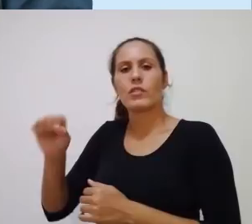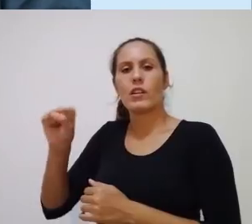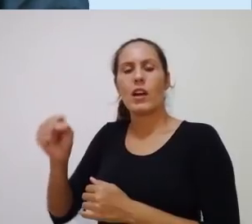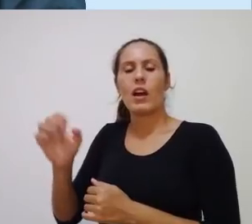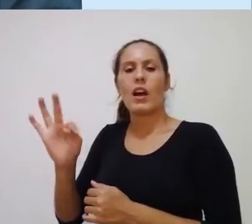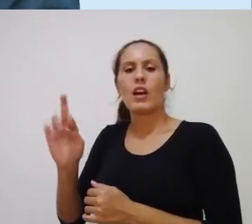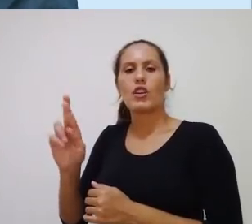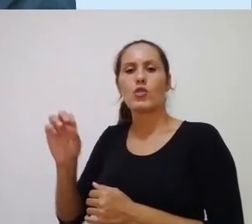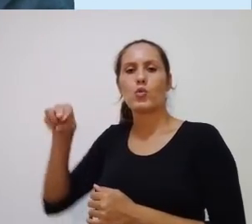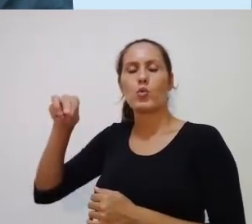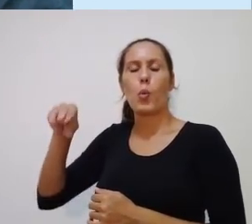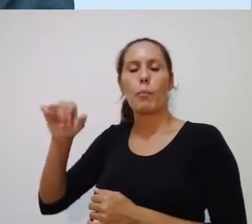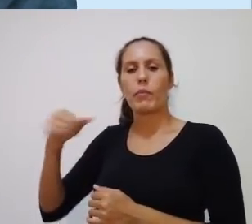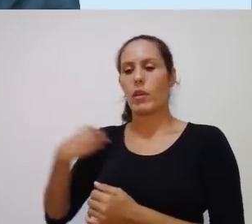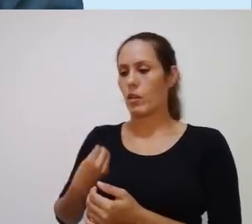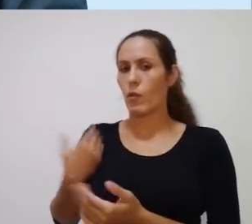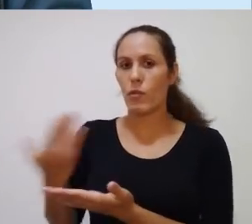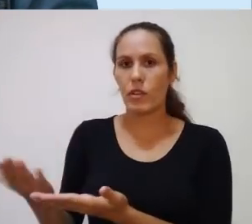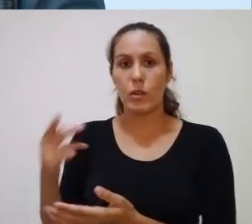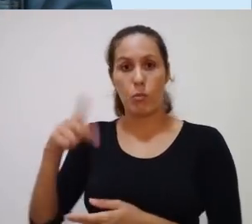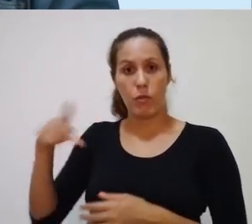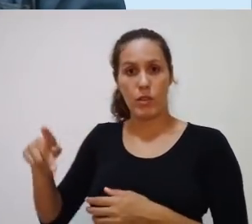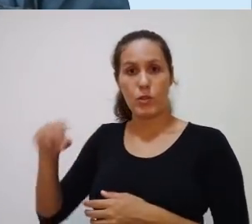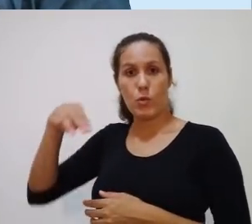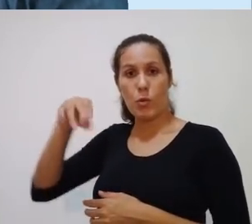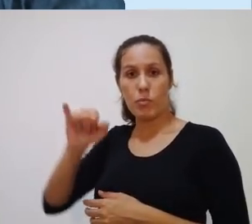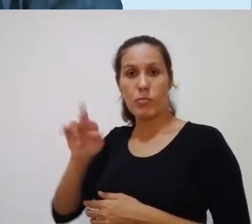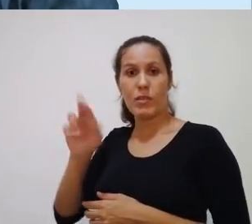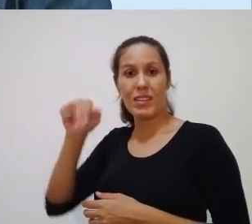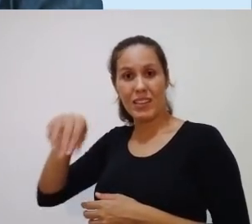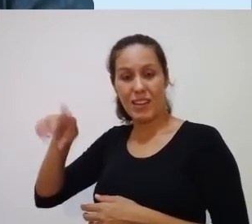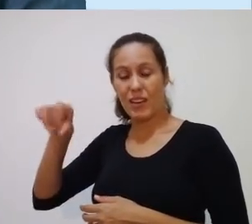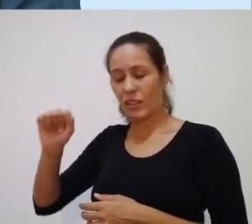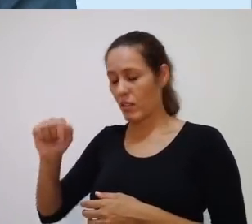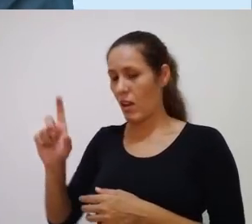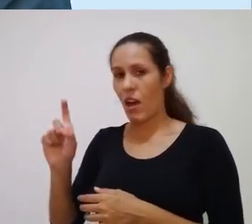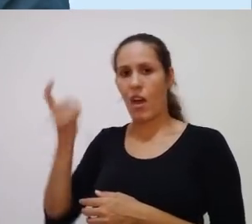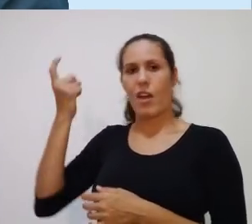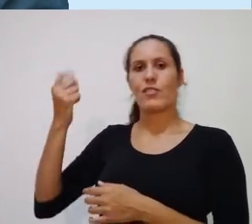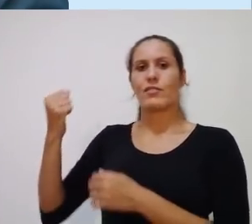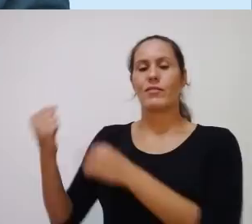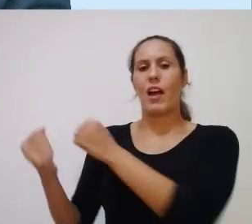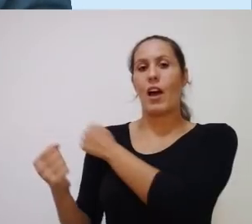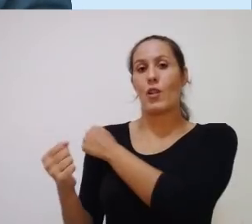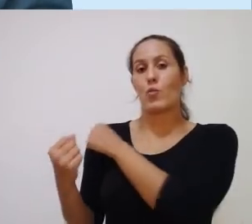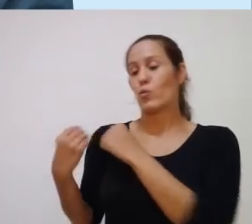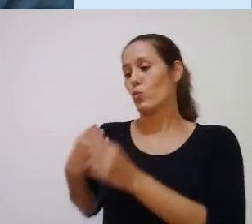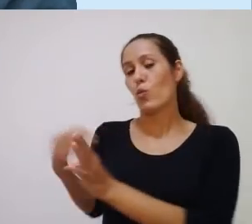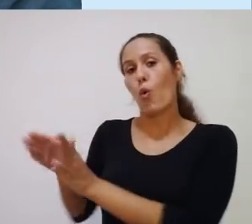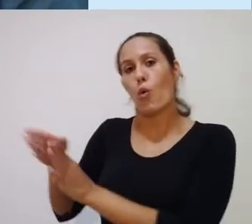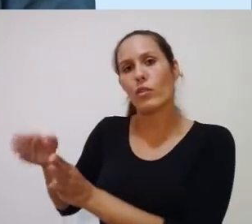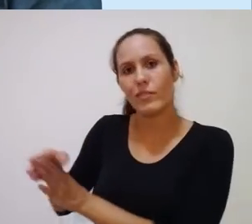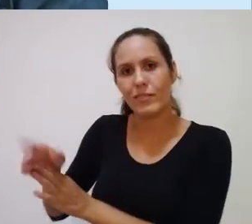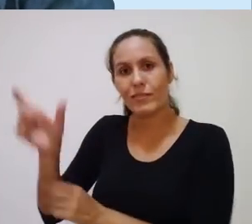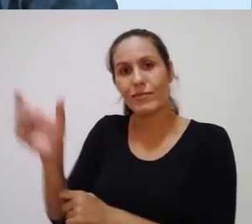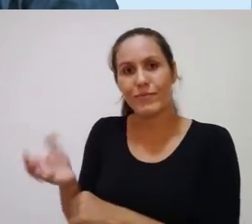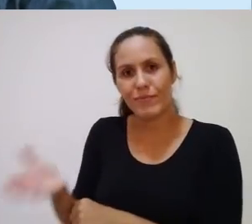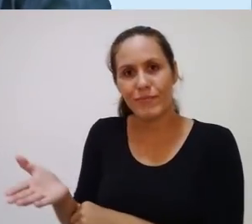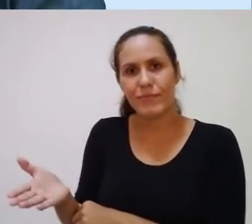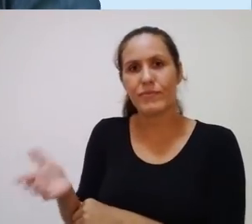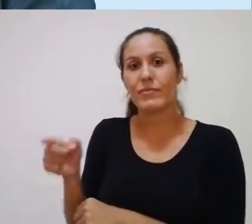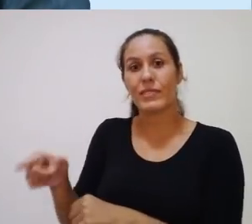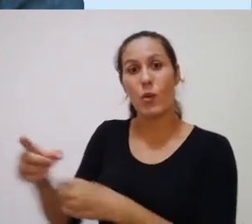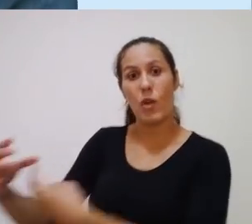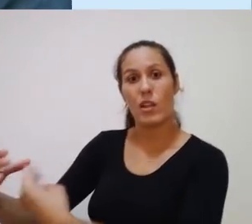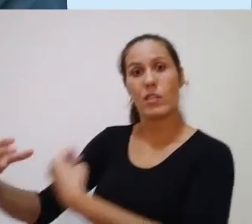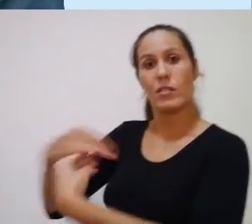desse trabalho. Por exemplo, o professor Miranda foi estudante do padre Jorge Pullman. O professor Miranda passou para mim boa parte do conhecimento de astronomia que